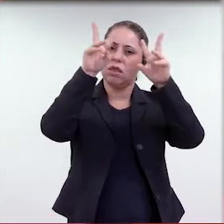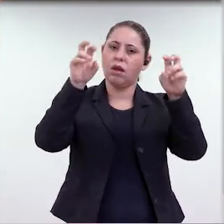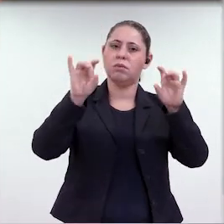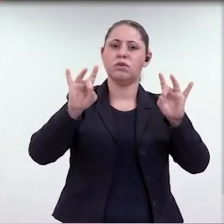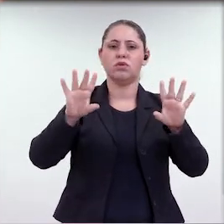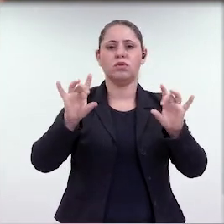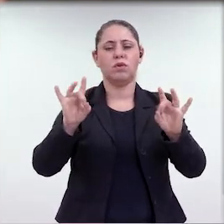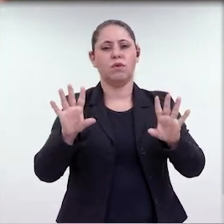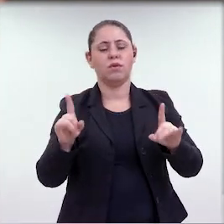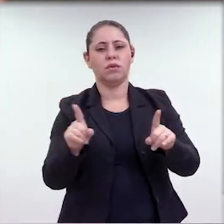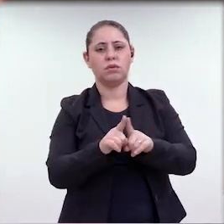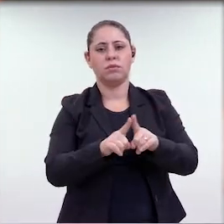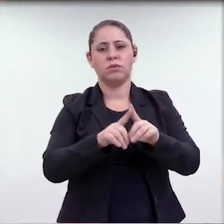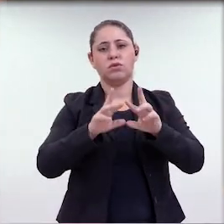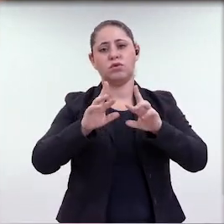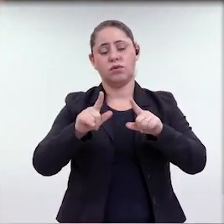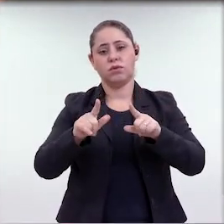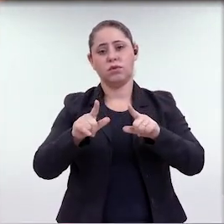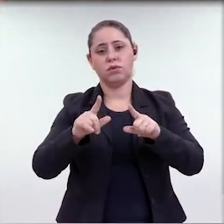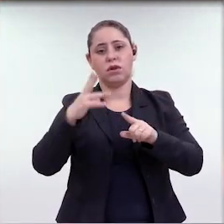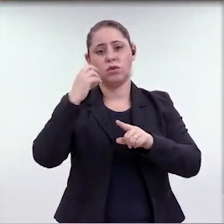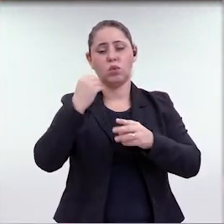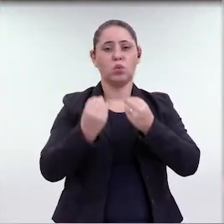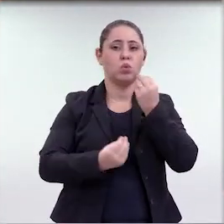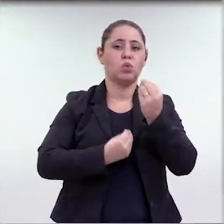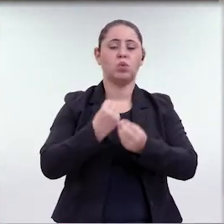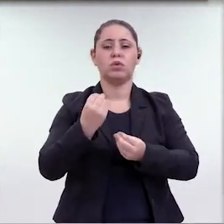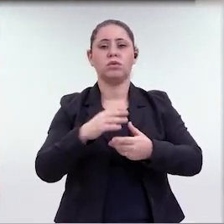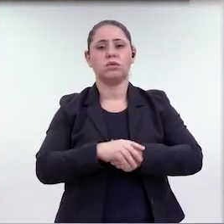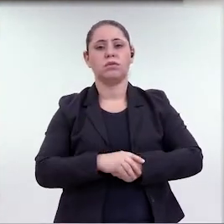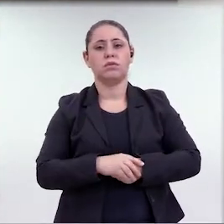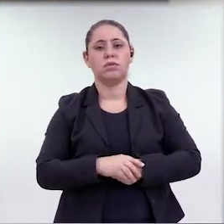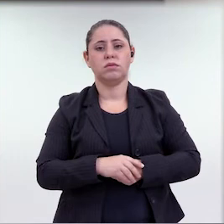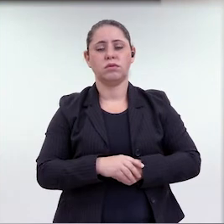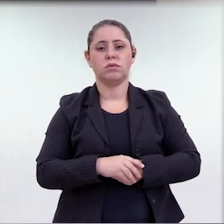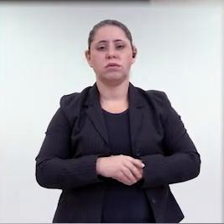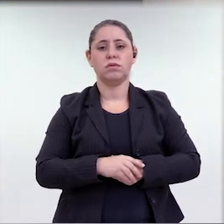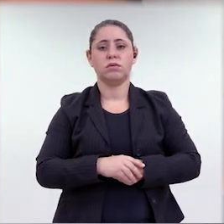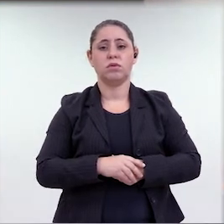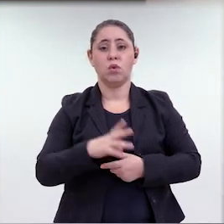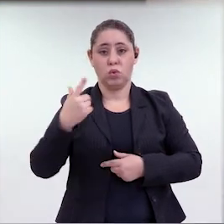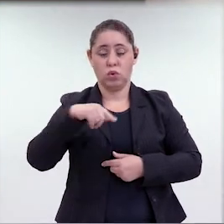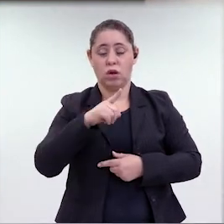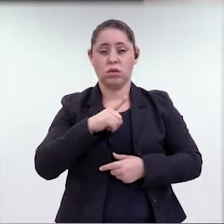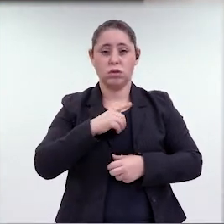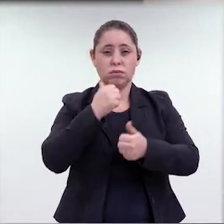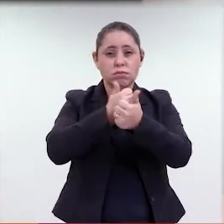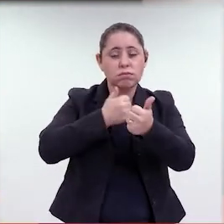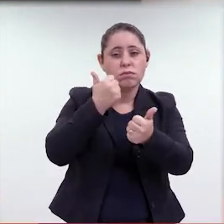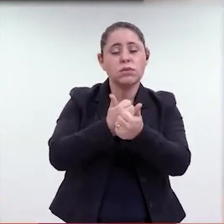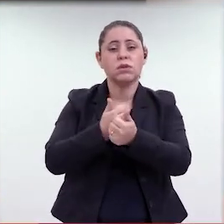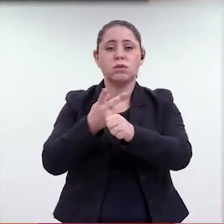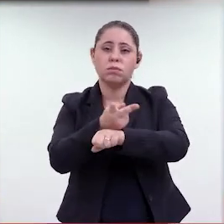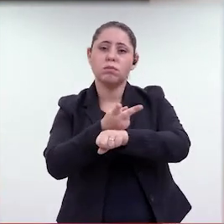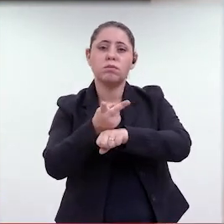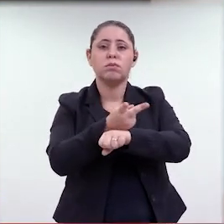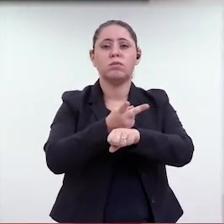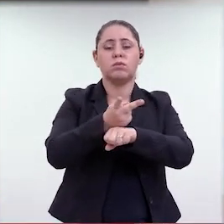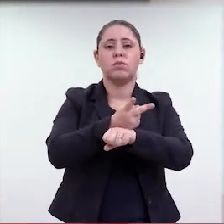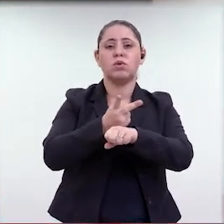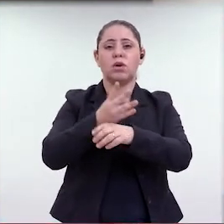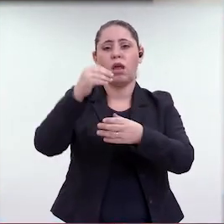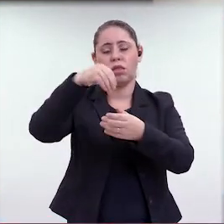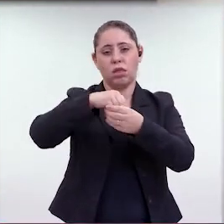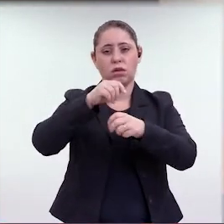adotados, e eu acredito que é isso. A gente está tentando buscar, dentro desse contexto da pandemia, se